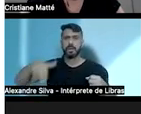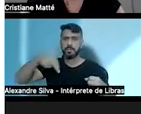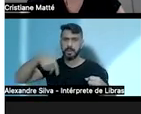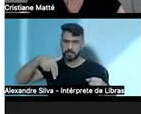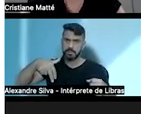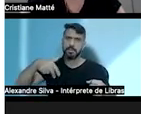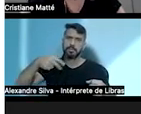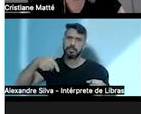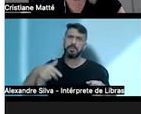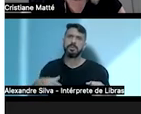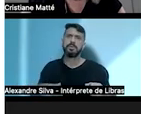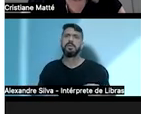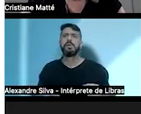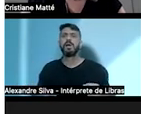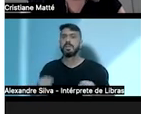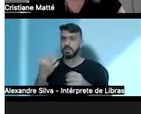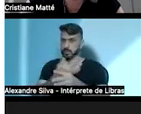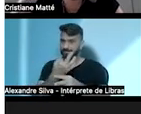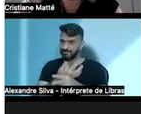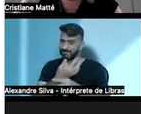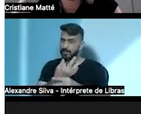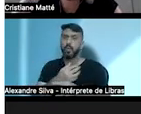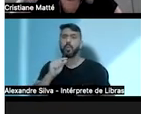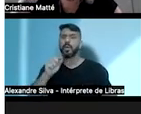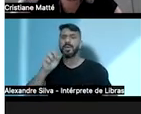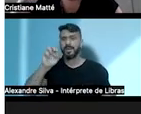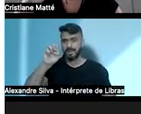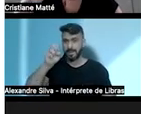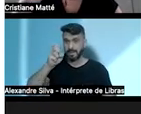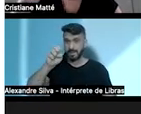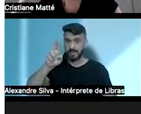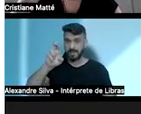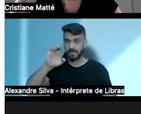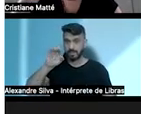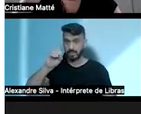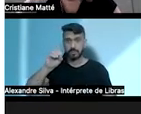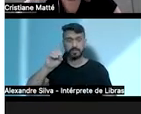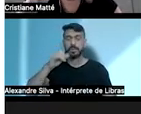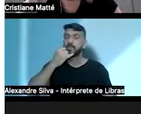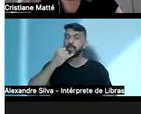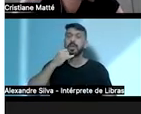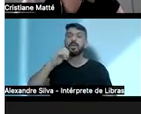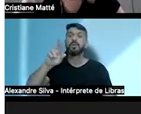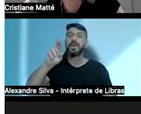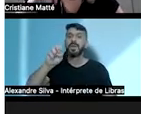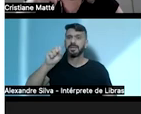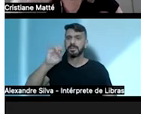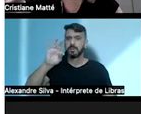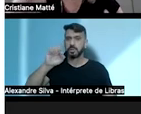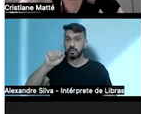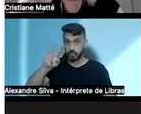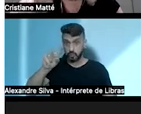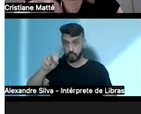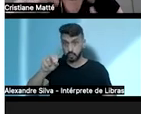obviamente, né? Exercícios de resistência, que esses exercícios de resistência, não, desculpa, gente, resistidos. Esses exercícios